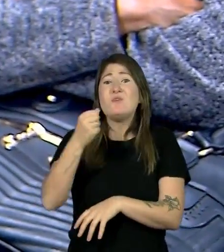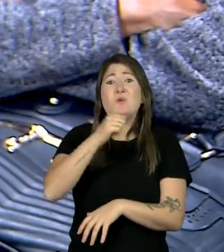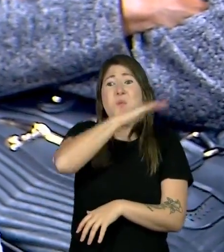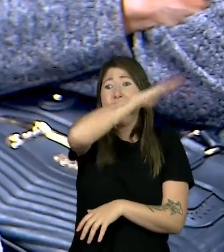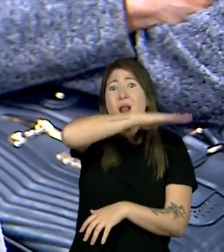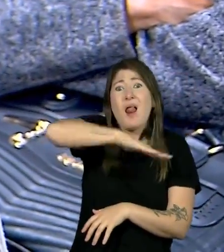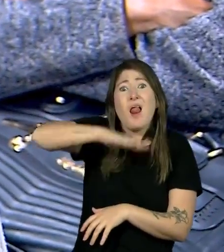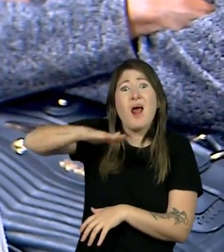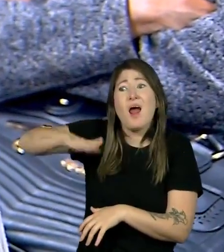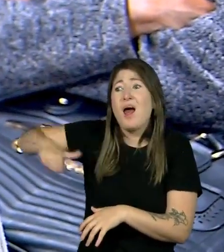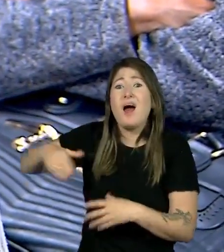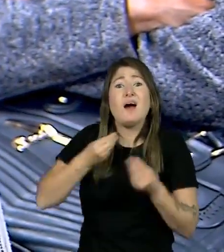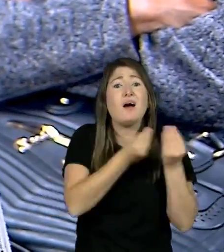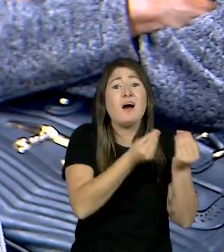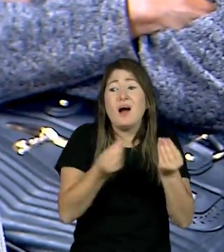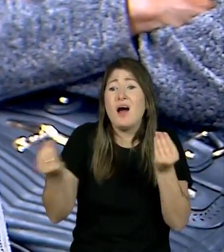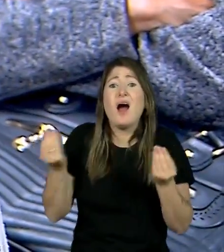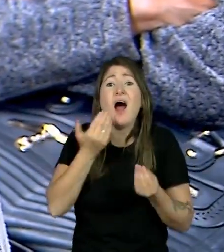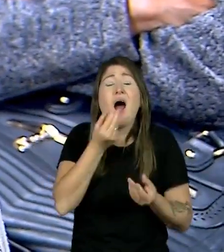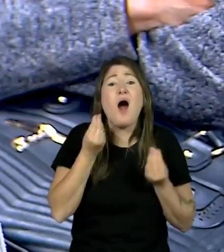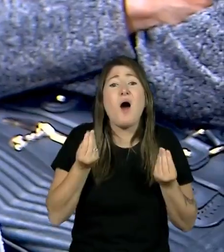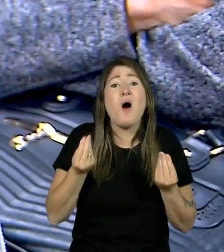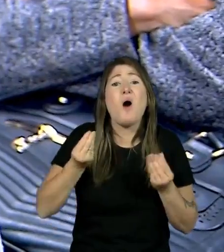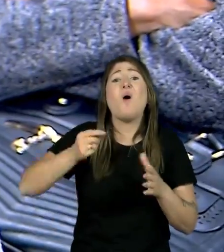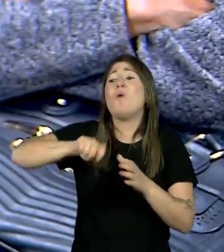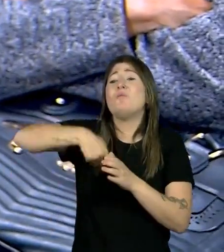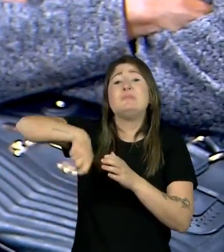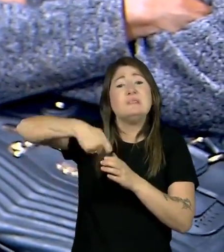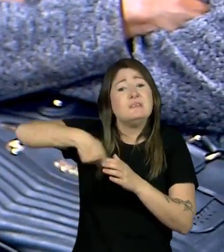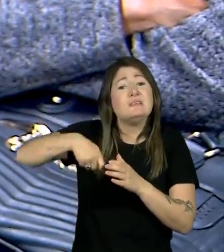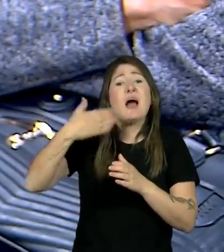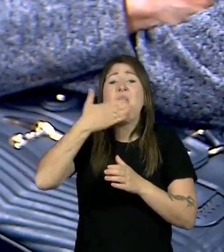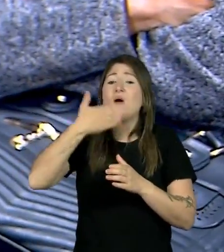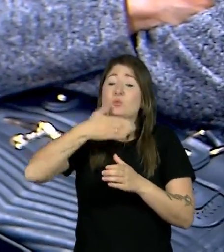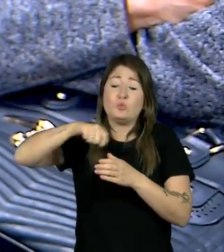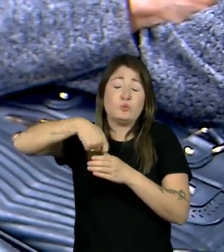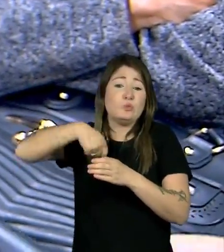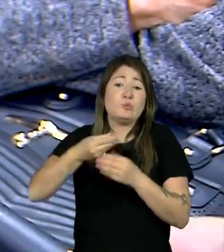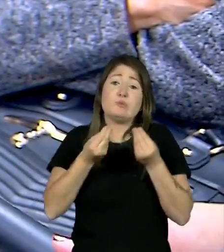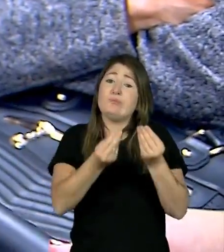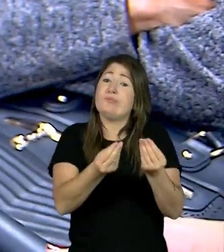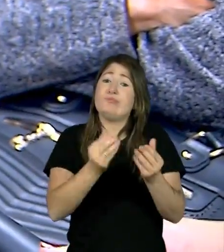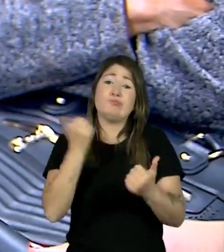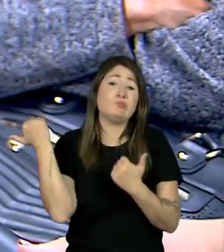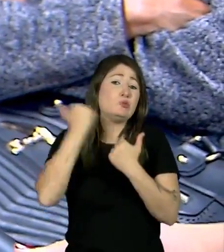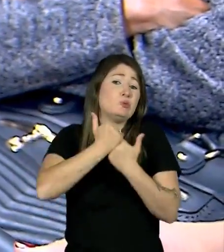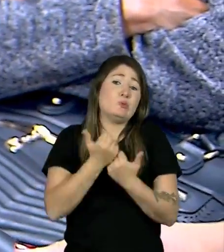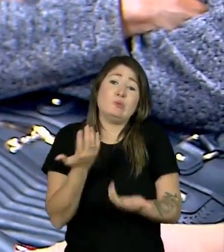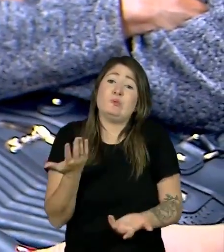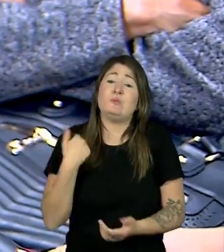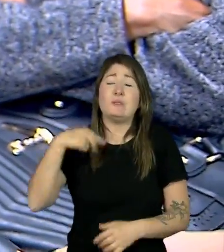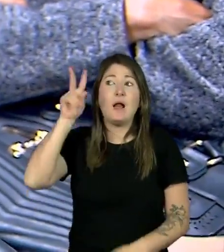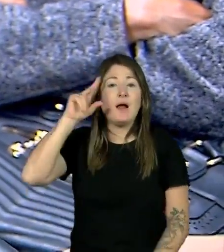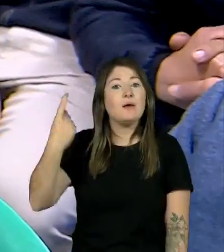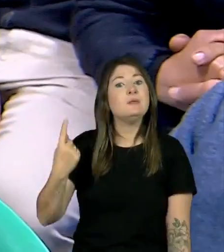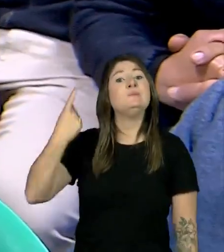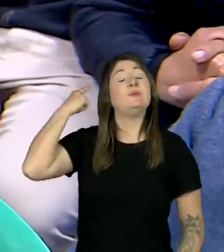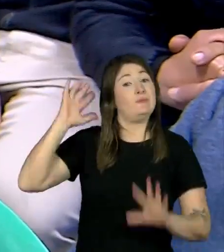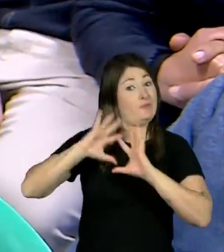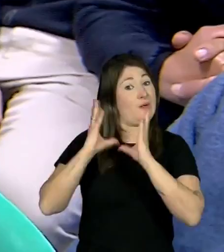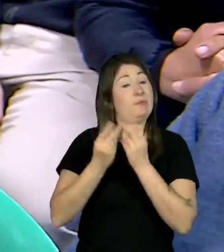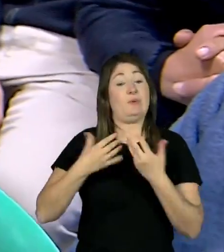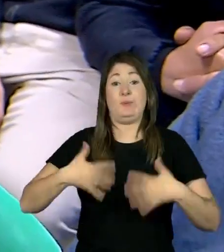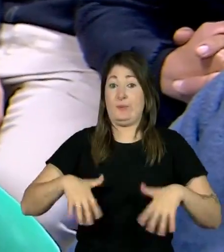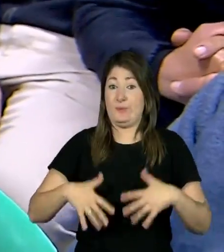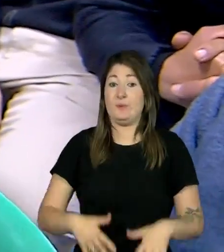mingau com farinha, né? Com açúcar lá. Isso que eu achei muito assim, parecido com meu pai, com a nossa família. É